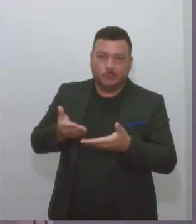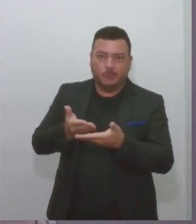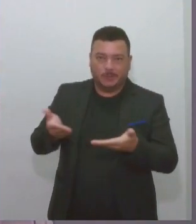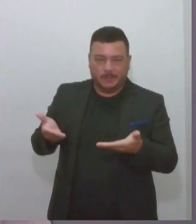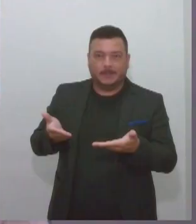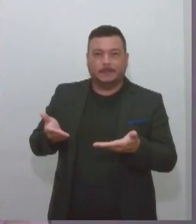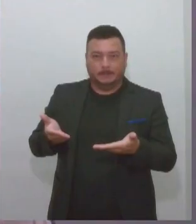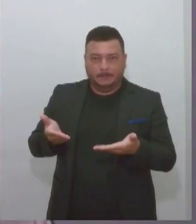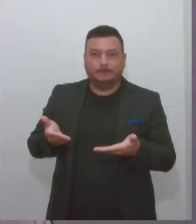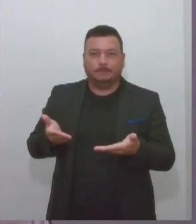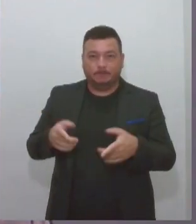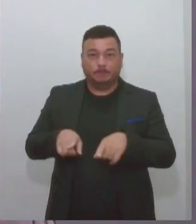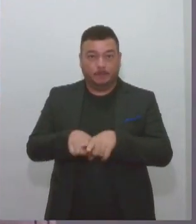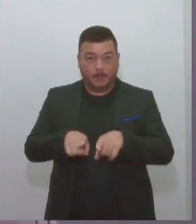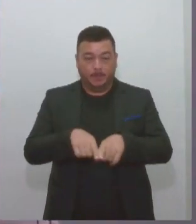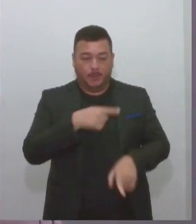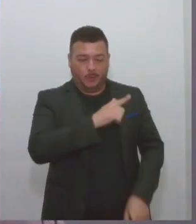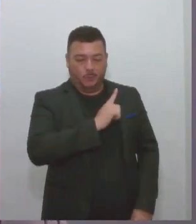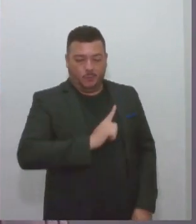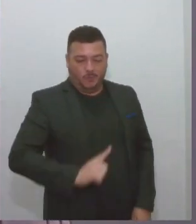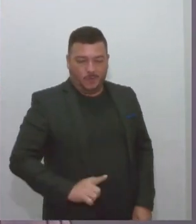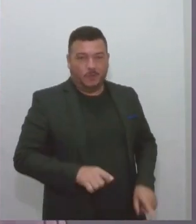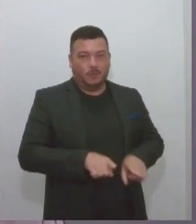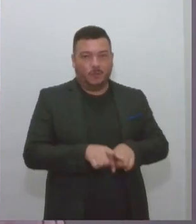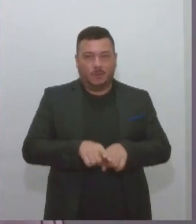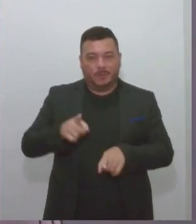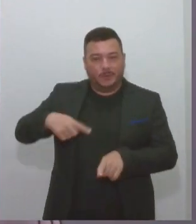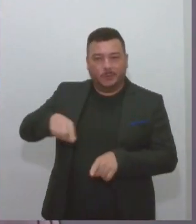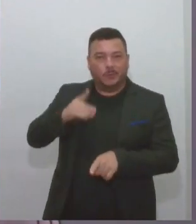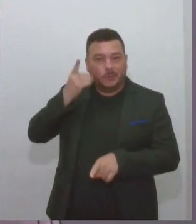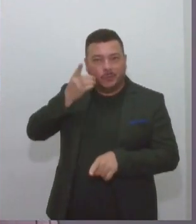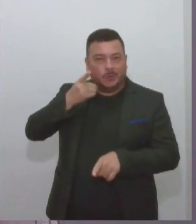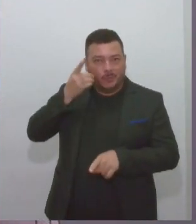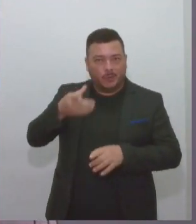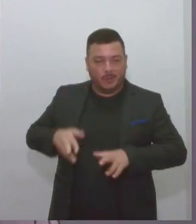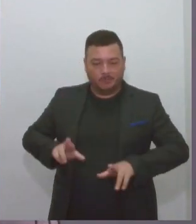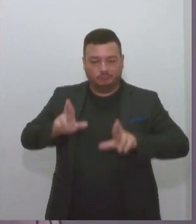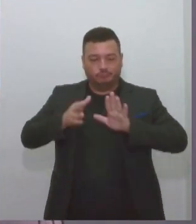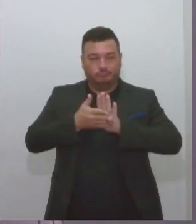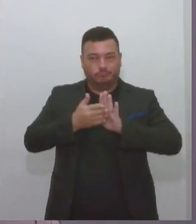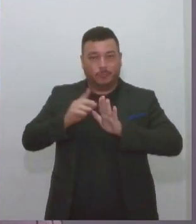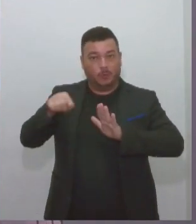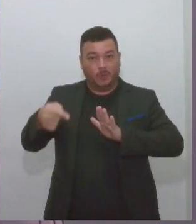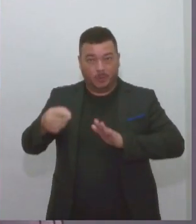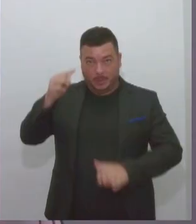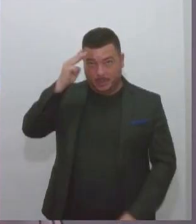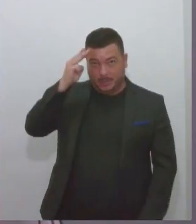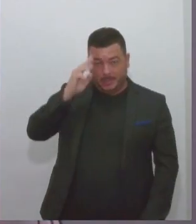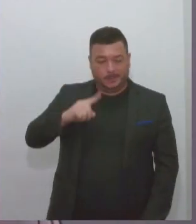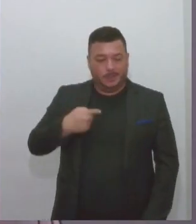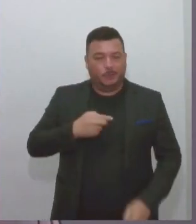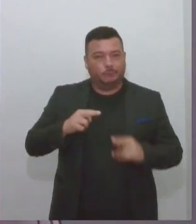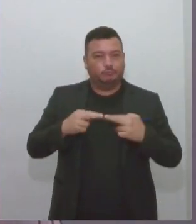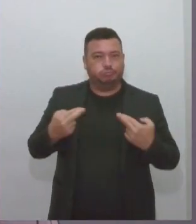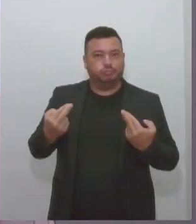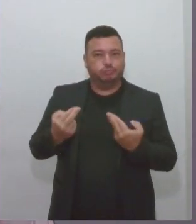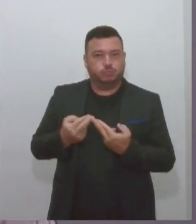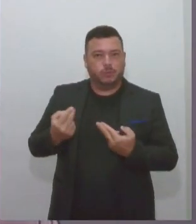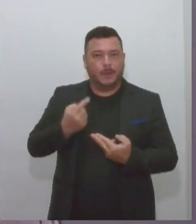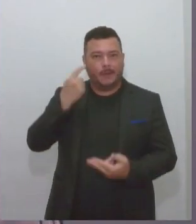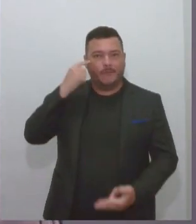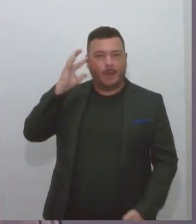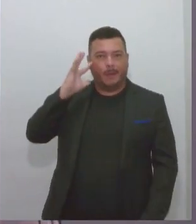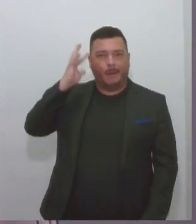o governador como os deputados autores, na próxima terça-feira iremos nos reunir e iremos achar uma solução, né,